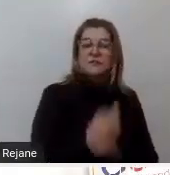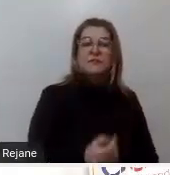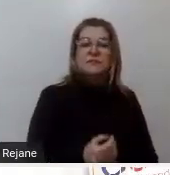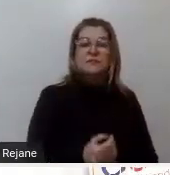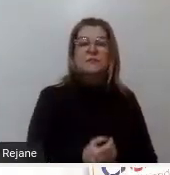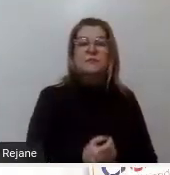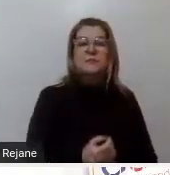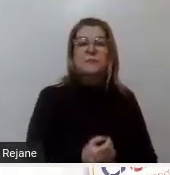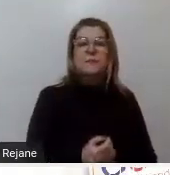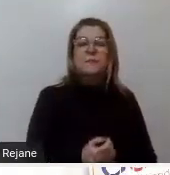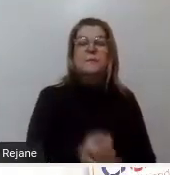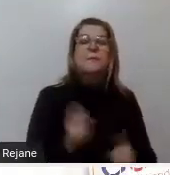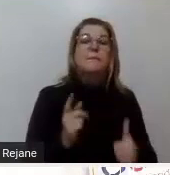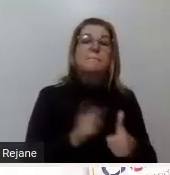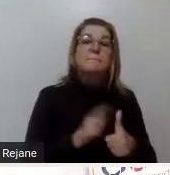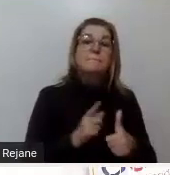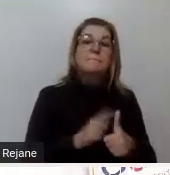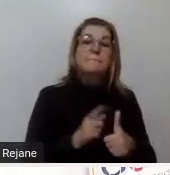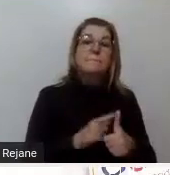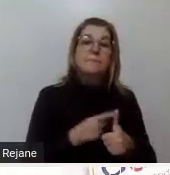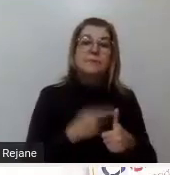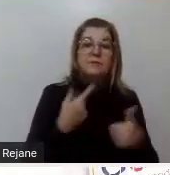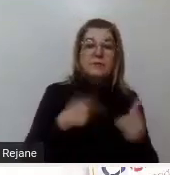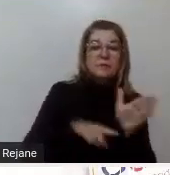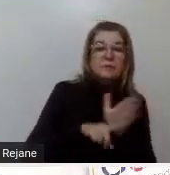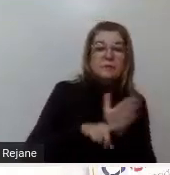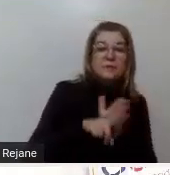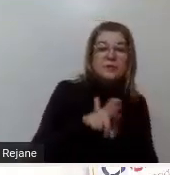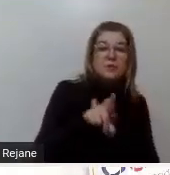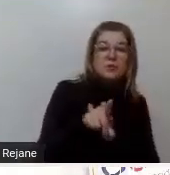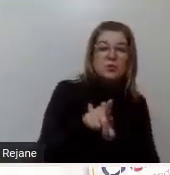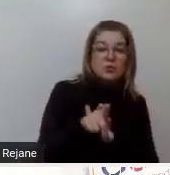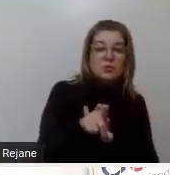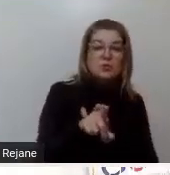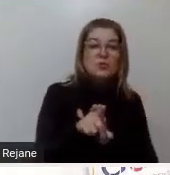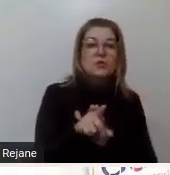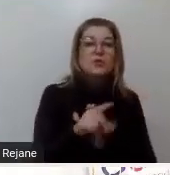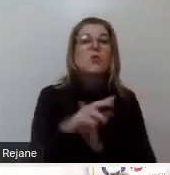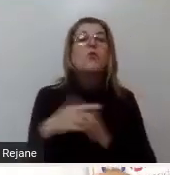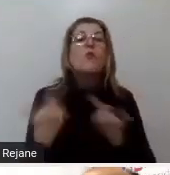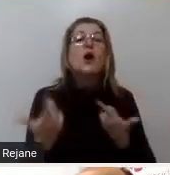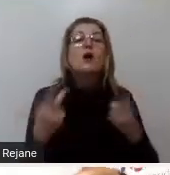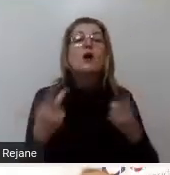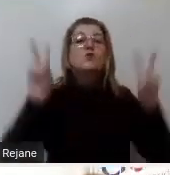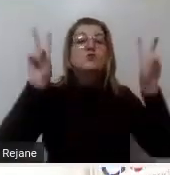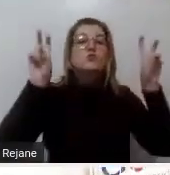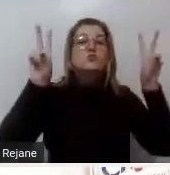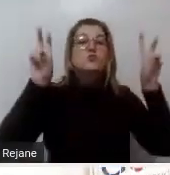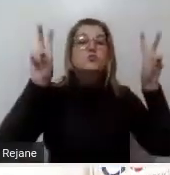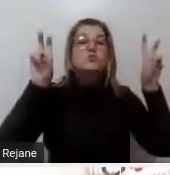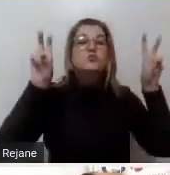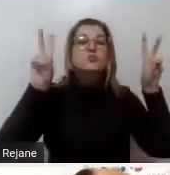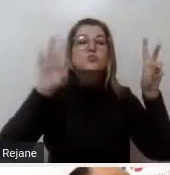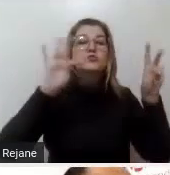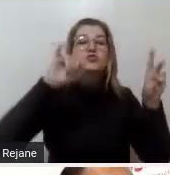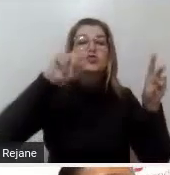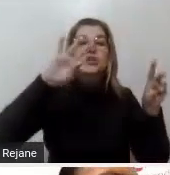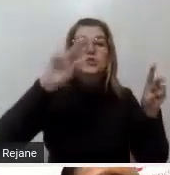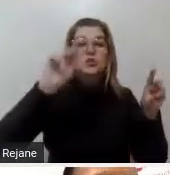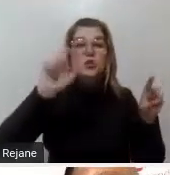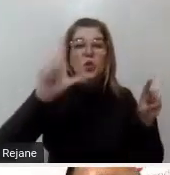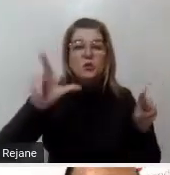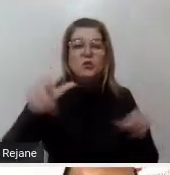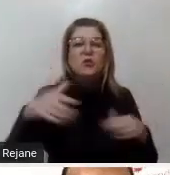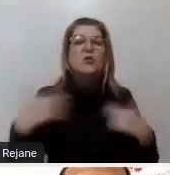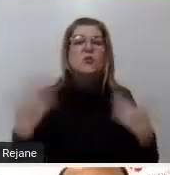vou criar, a primeira coisa que ele me pergunta dentro da atividade é qual é o meu título da atividade. Aí aqui a gente vai